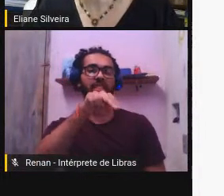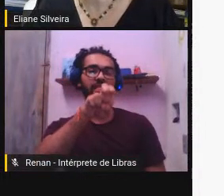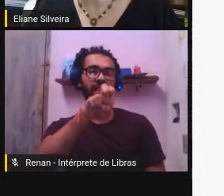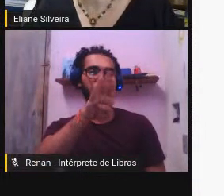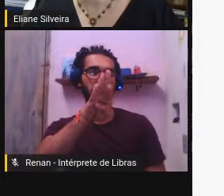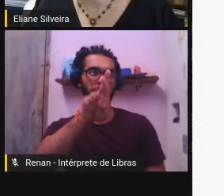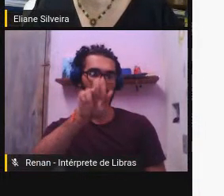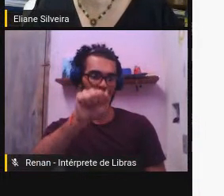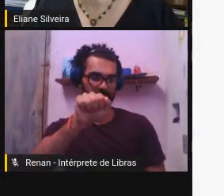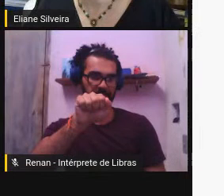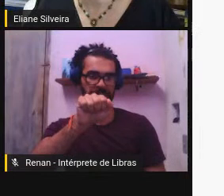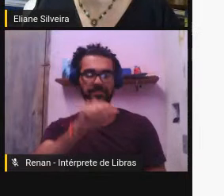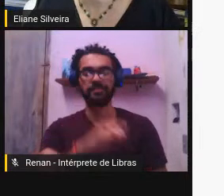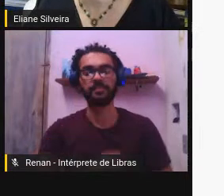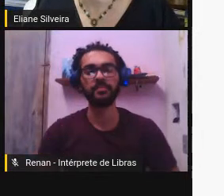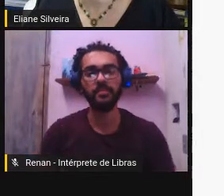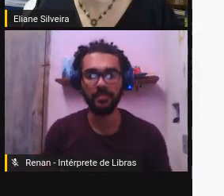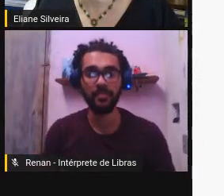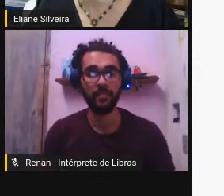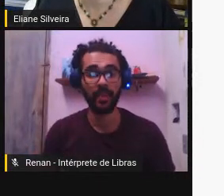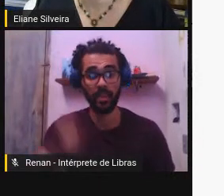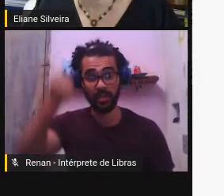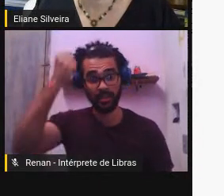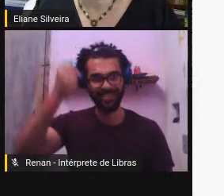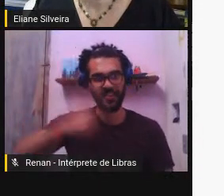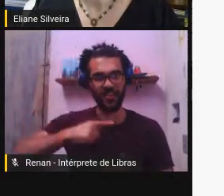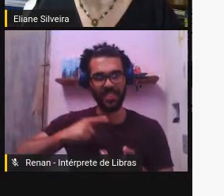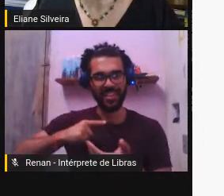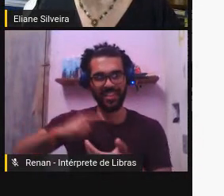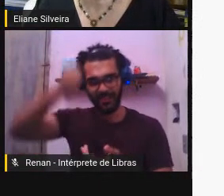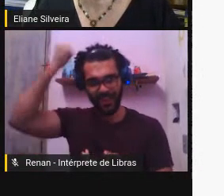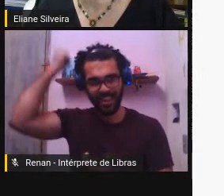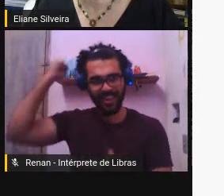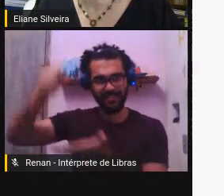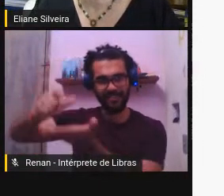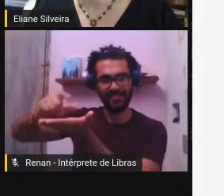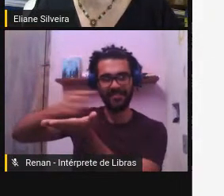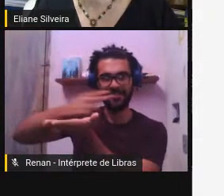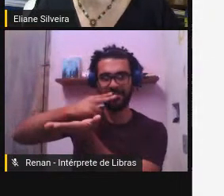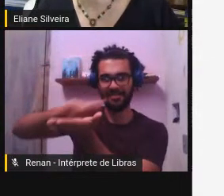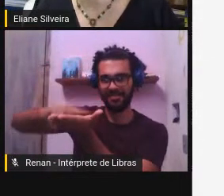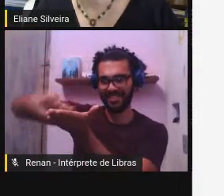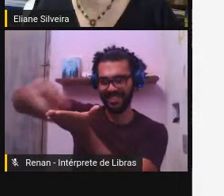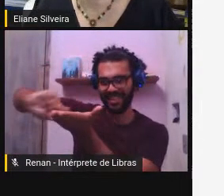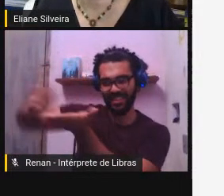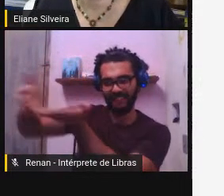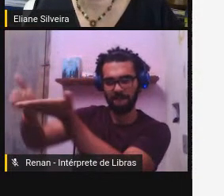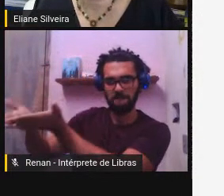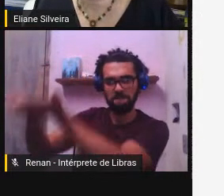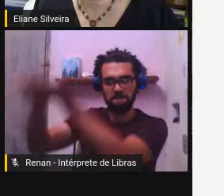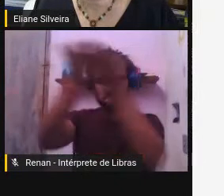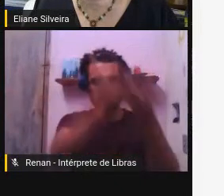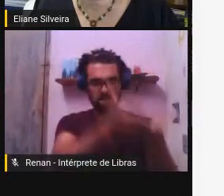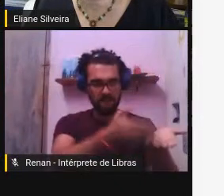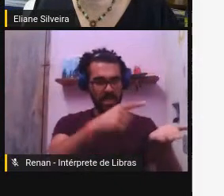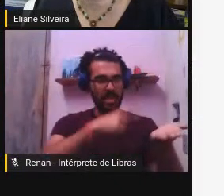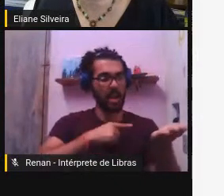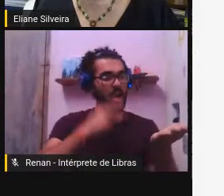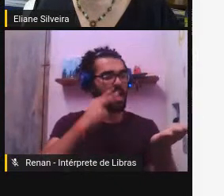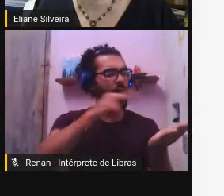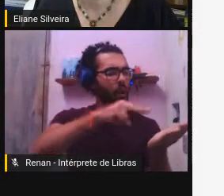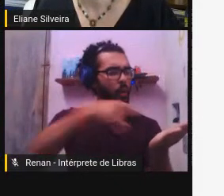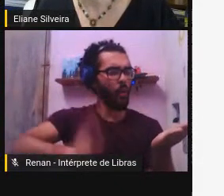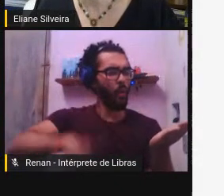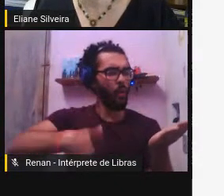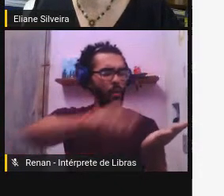Quando ele chegou à biblioteca, ele foi catalogado pelo Godel, que em função da sua importância, a importância desse manuscrito histórico e